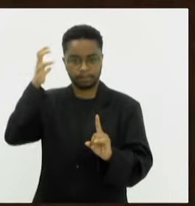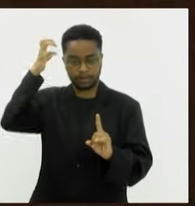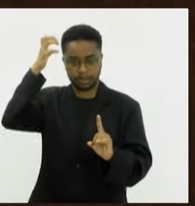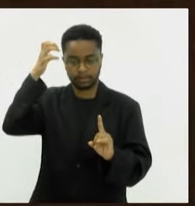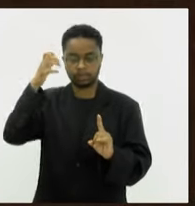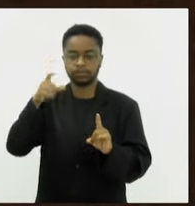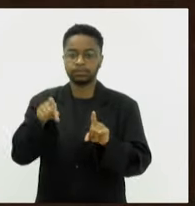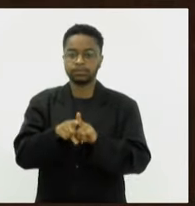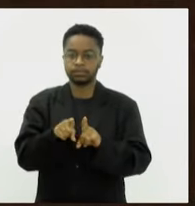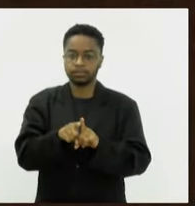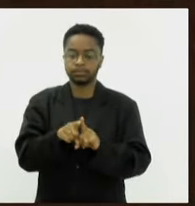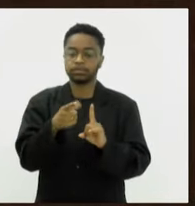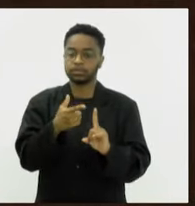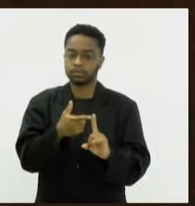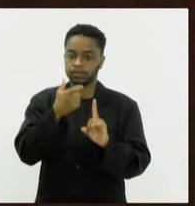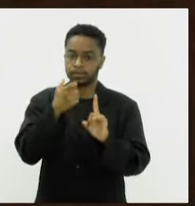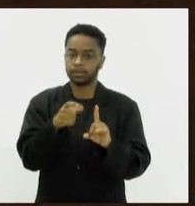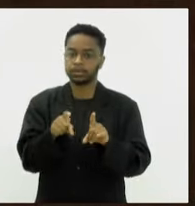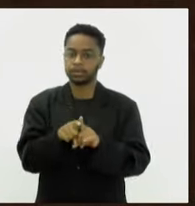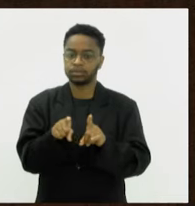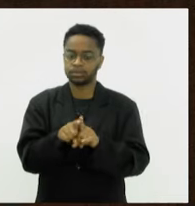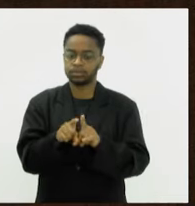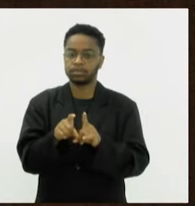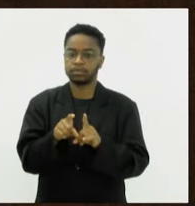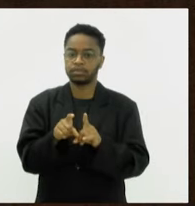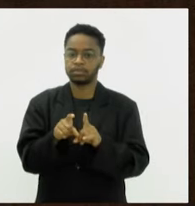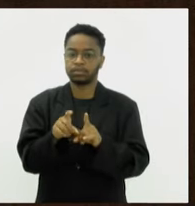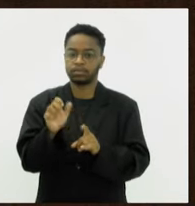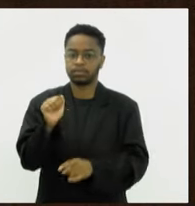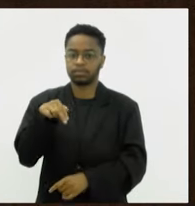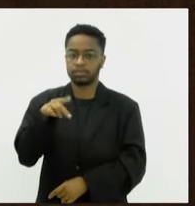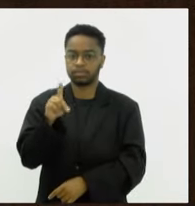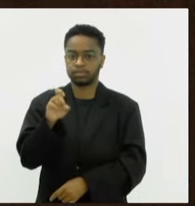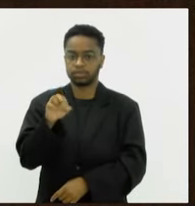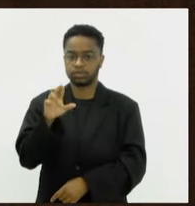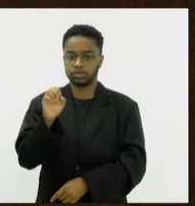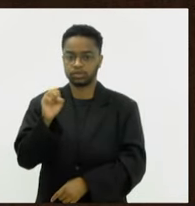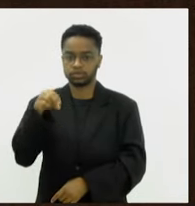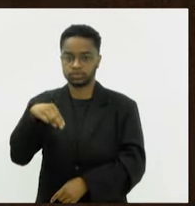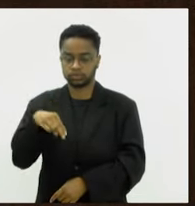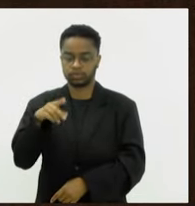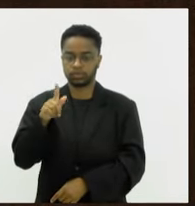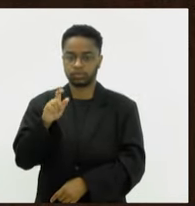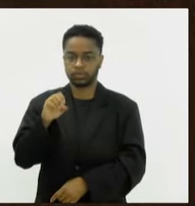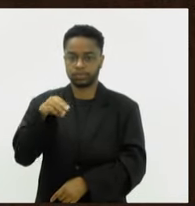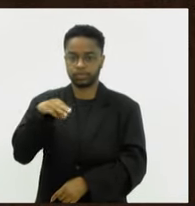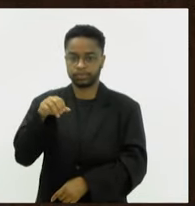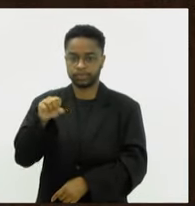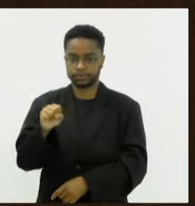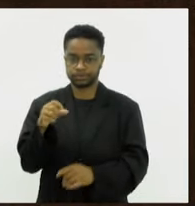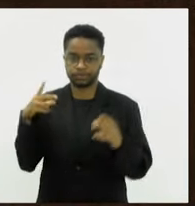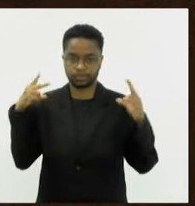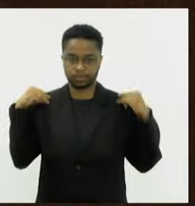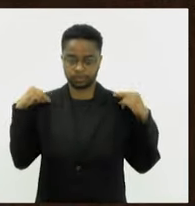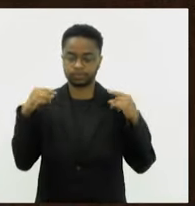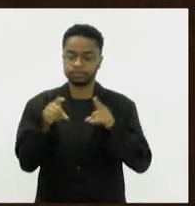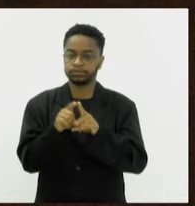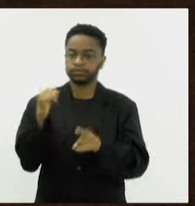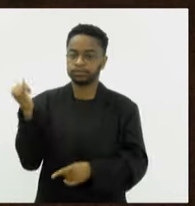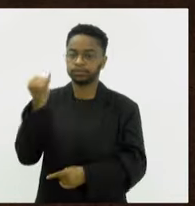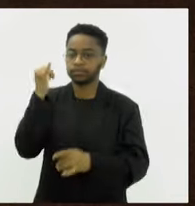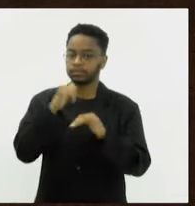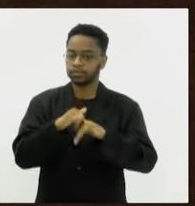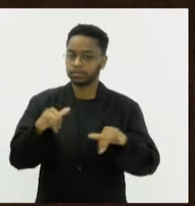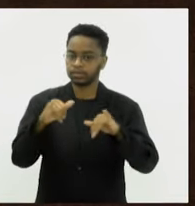e assassinato, consequentemente, do Anderson Gomes. Importante dizer, senhora presidenta, que hoje